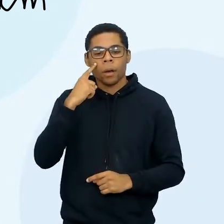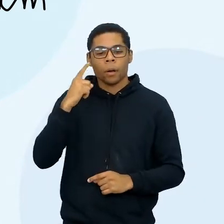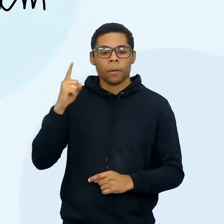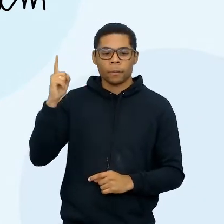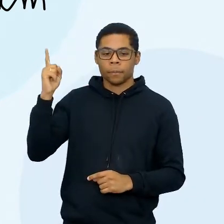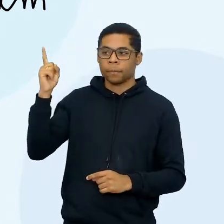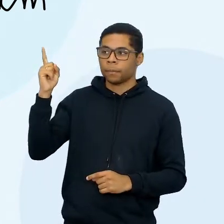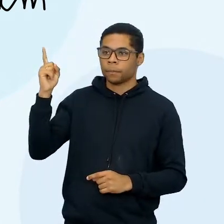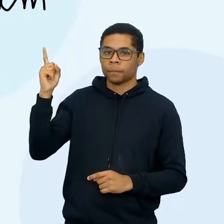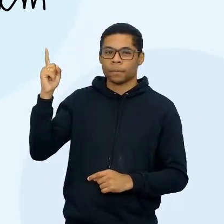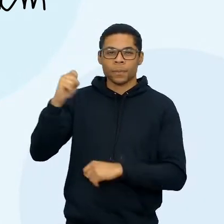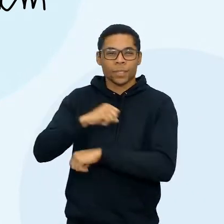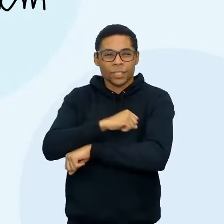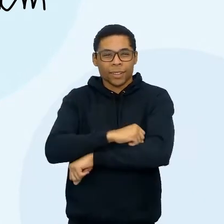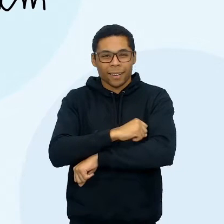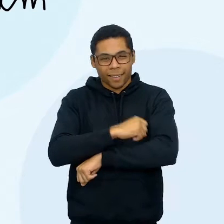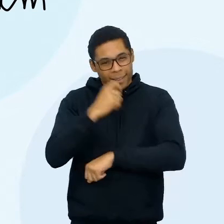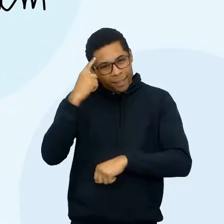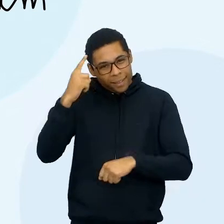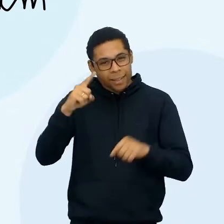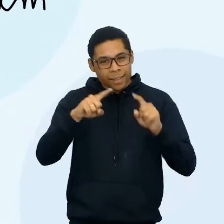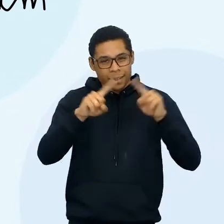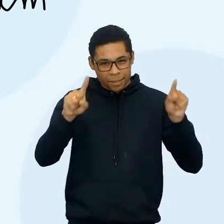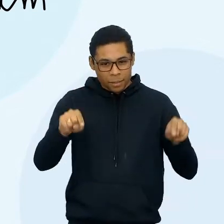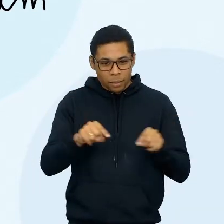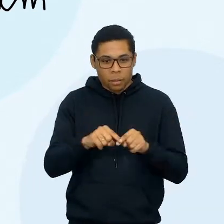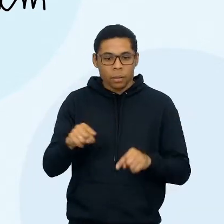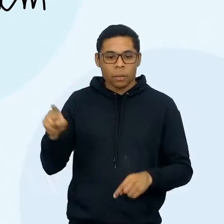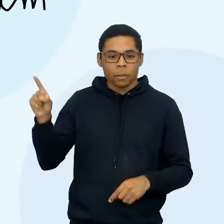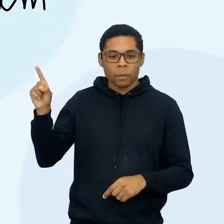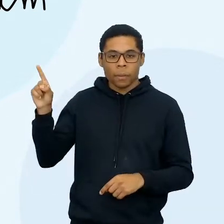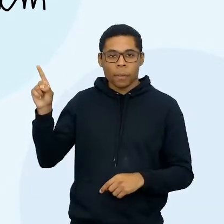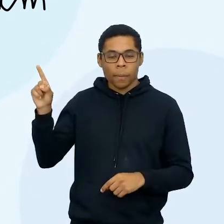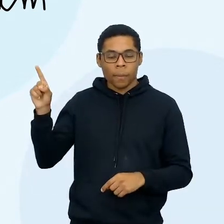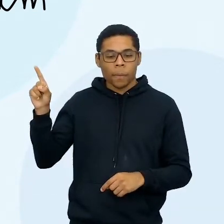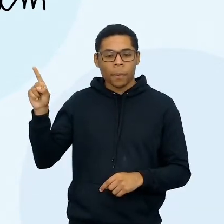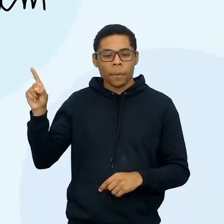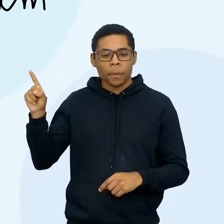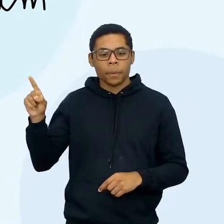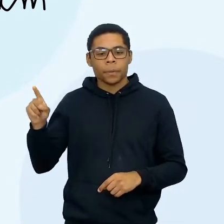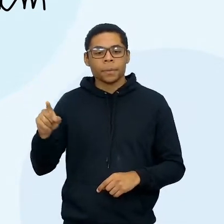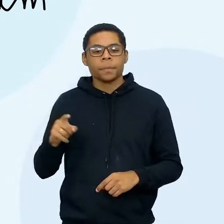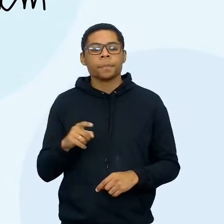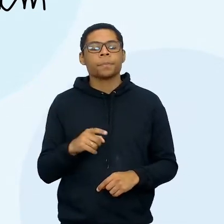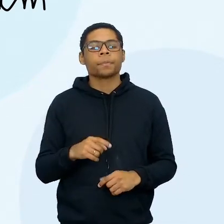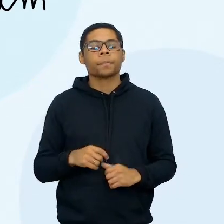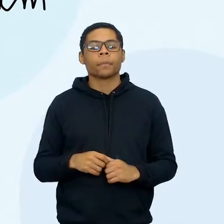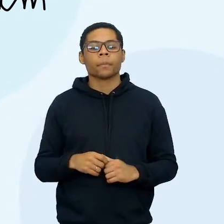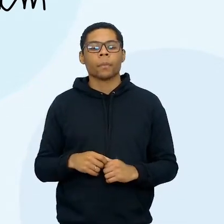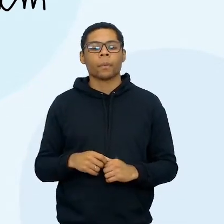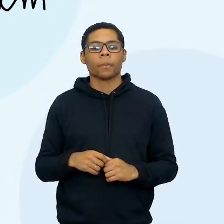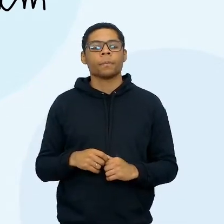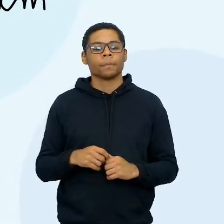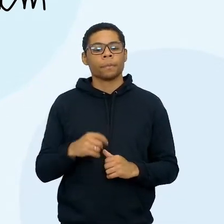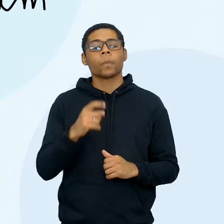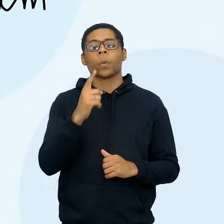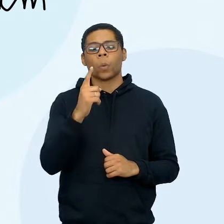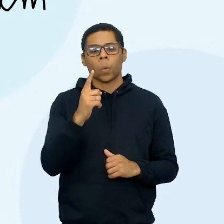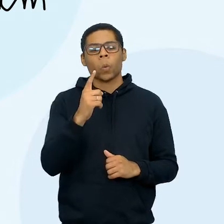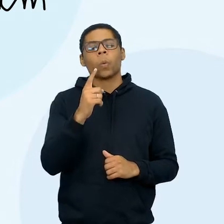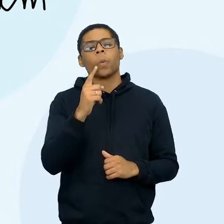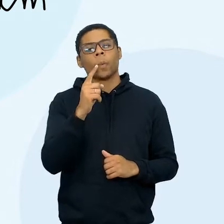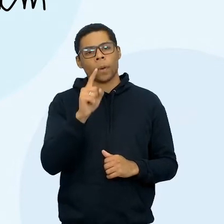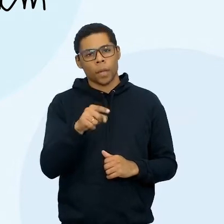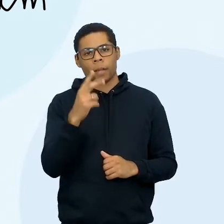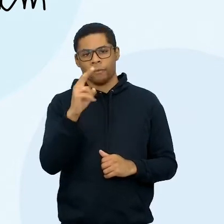destacando, ó, essa aqui, que é da janela, está também em